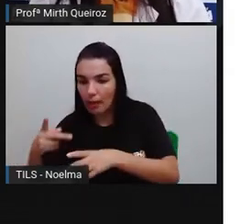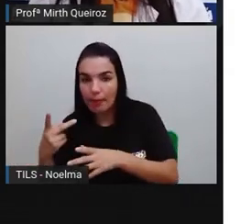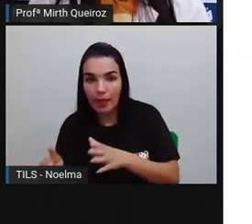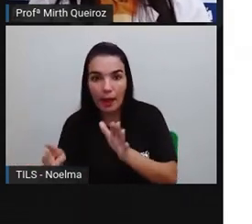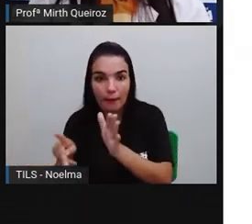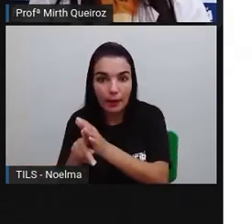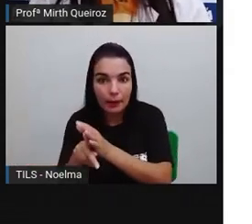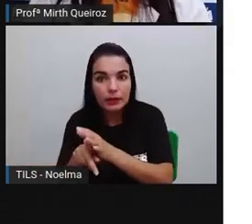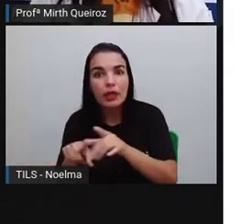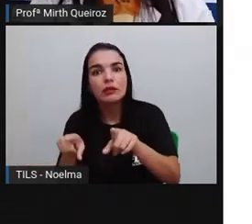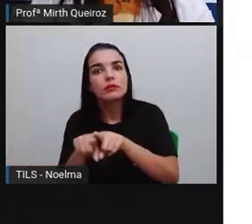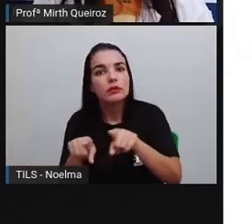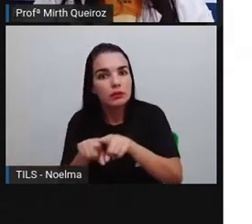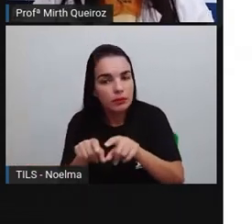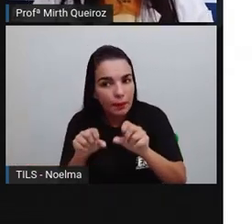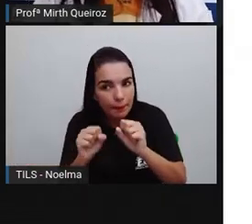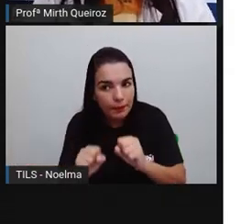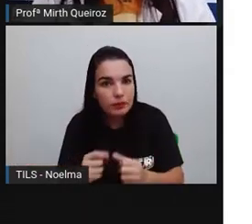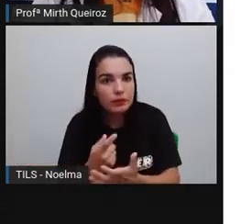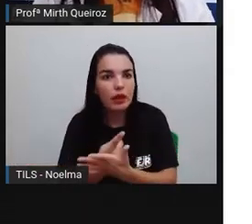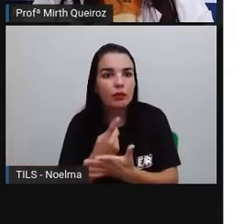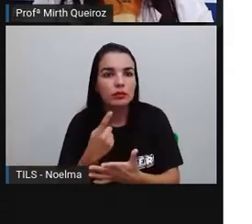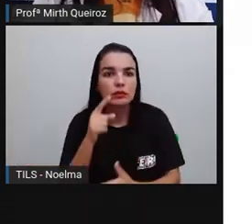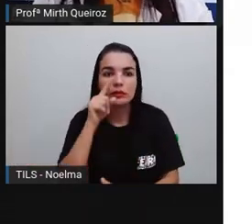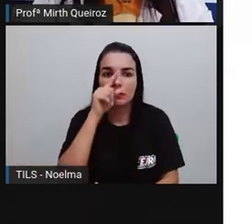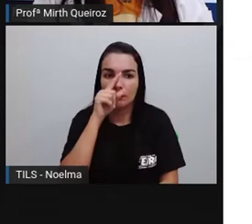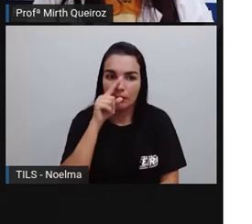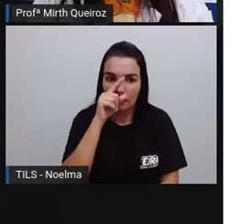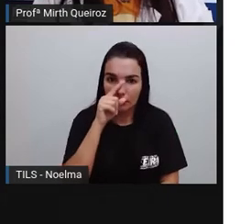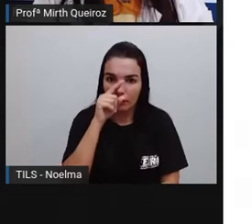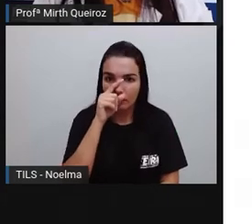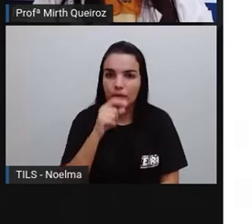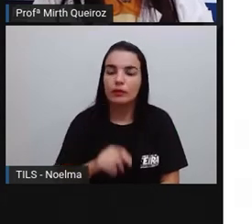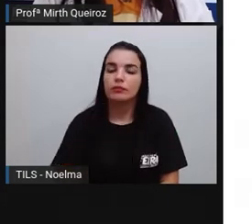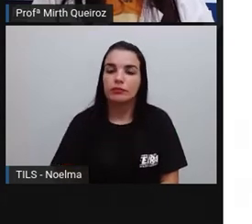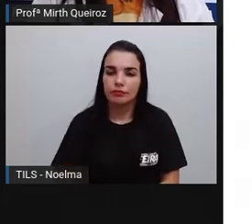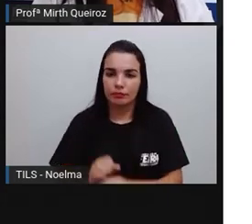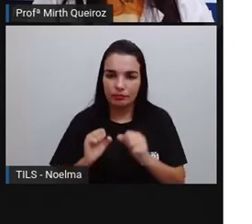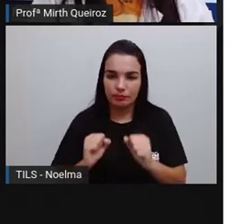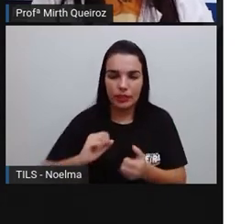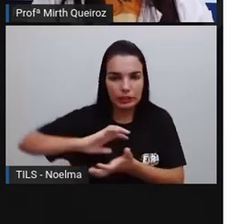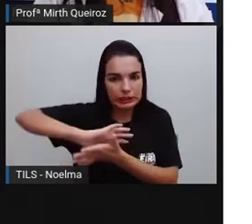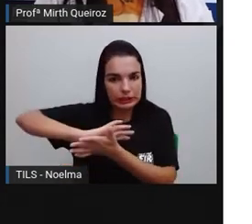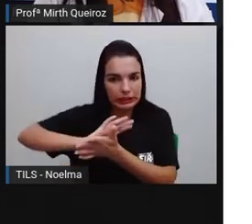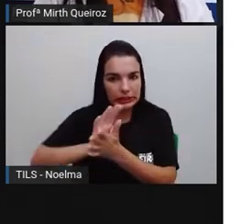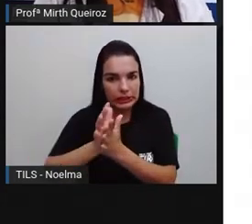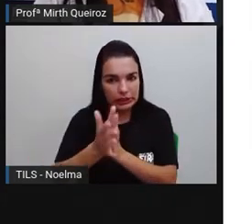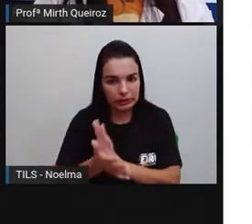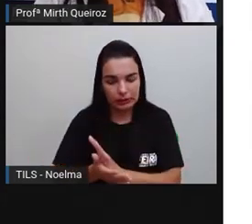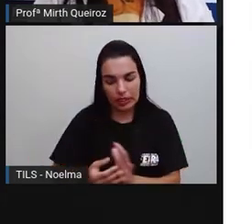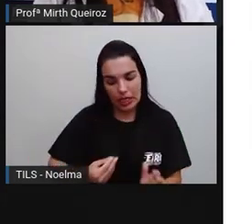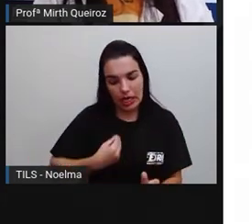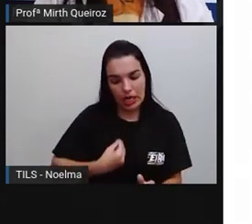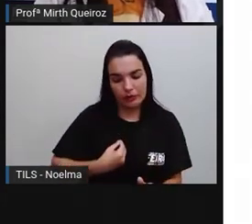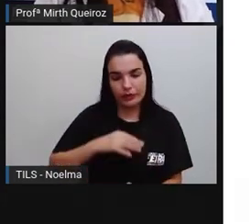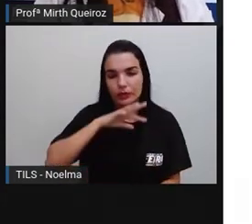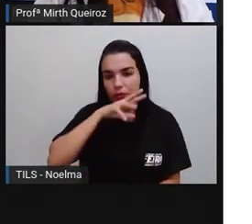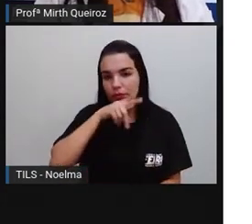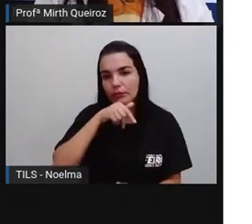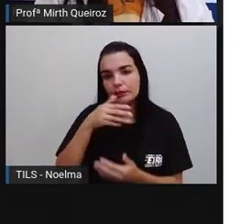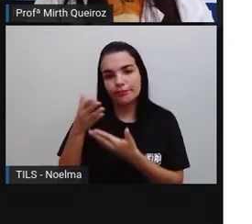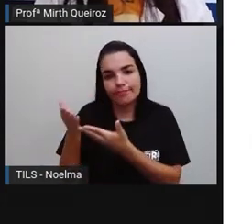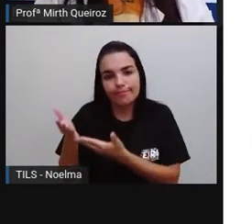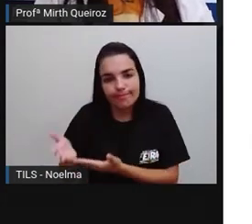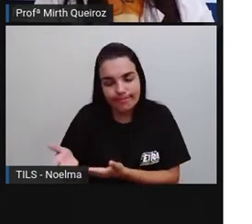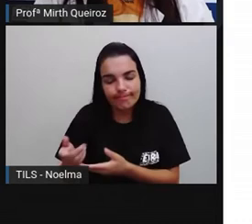ali natural, também pode fazer com que essa espécie não sobreviva, né? É algo que também pode ocasionar aí na